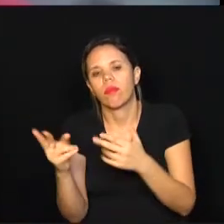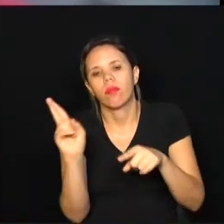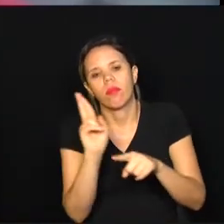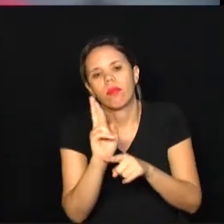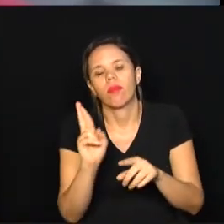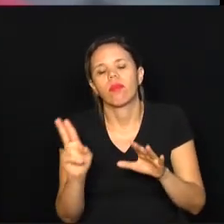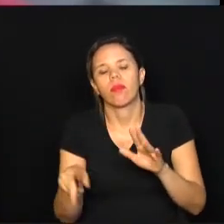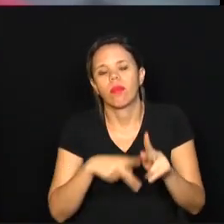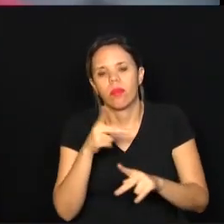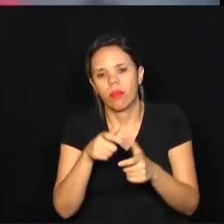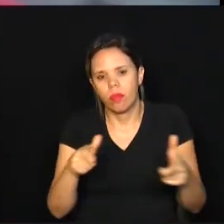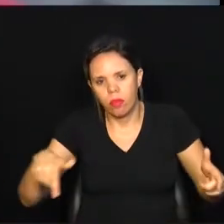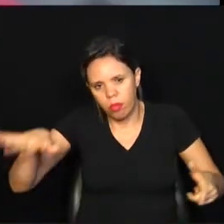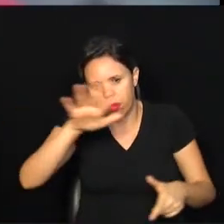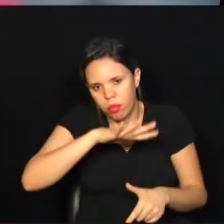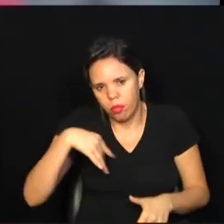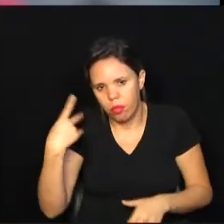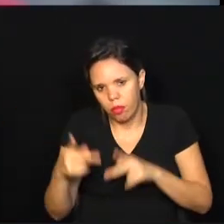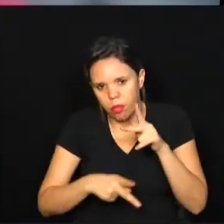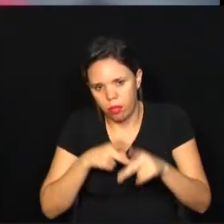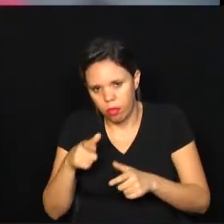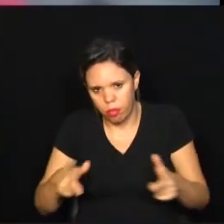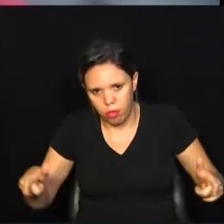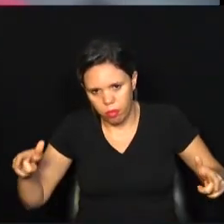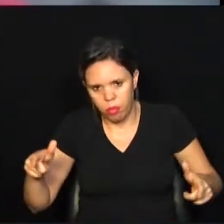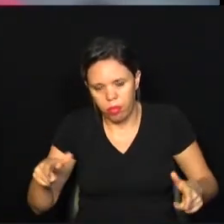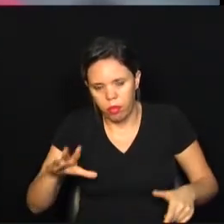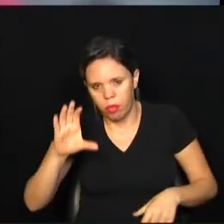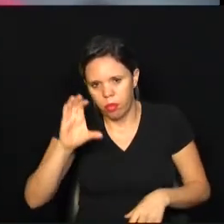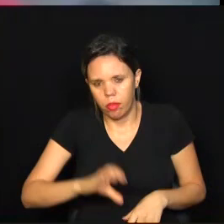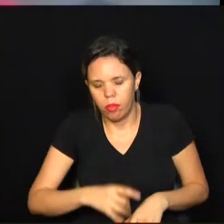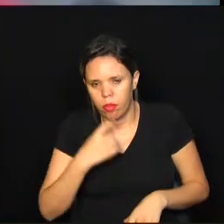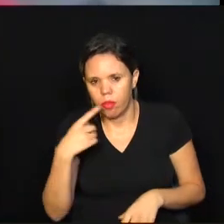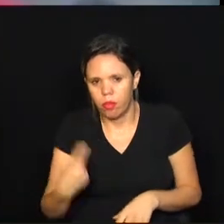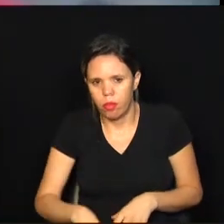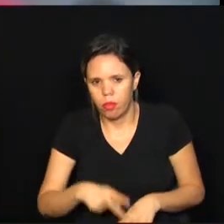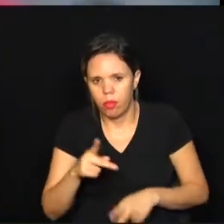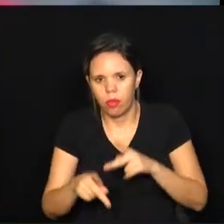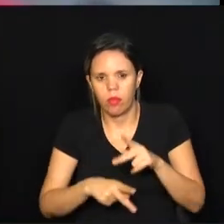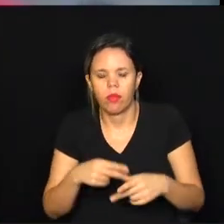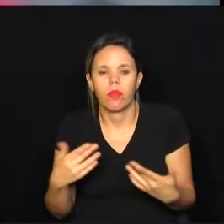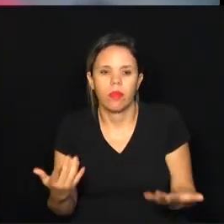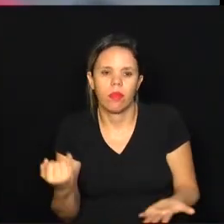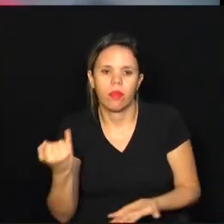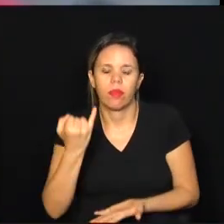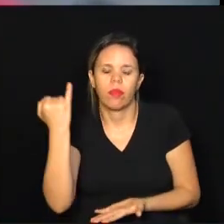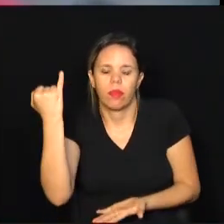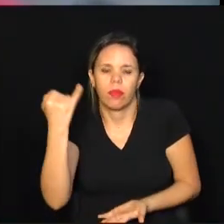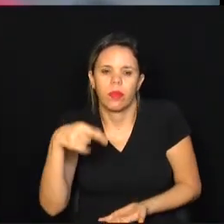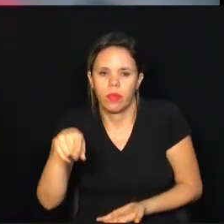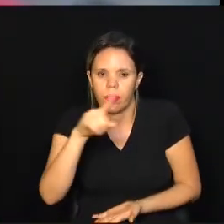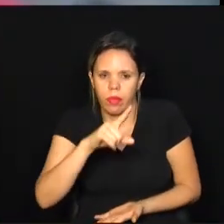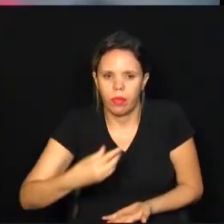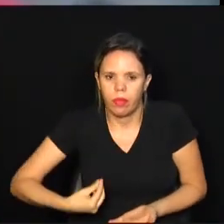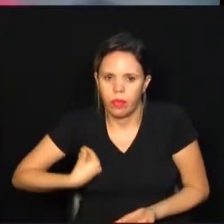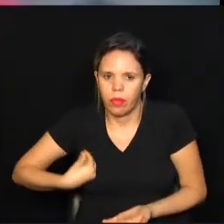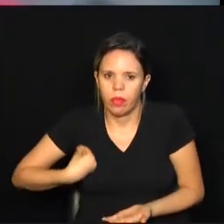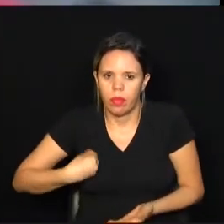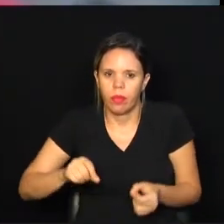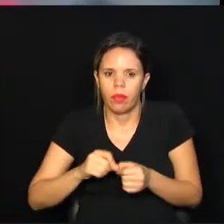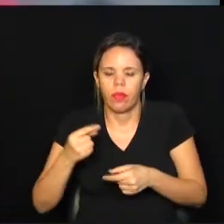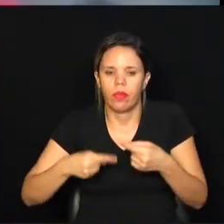representa, né, que representa os nossos cidadãos campineiros e cidadãs. Então, é muito importante que vocês estejam fazendo